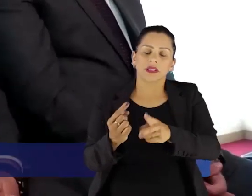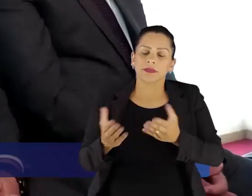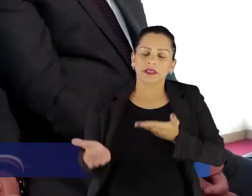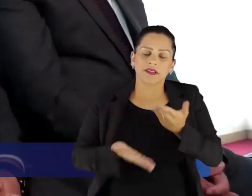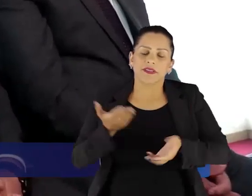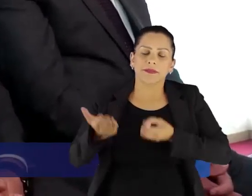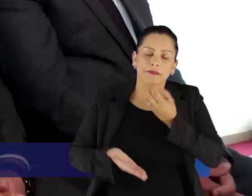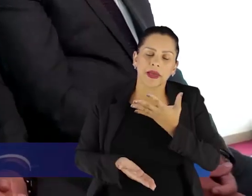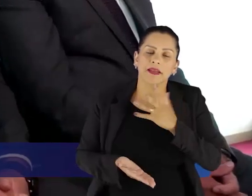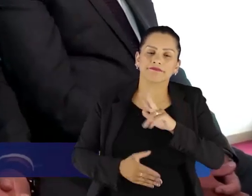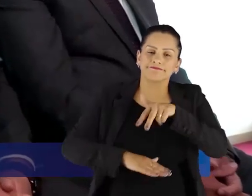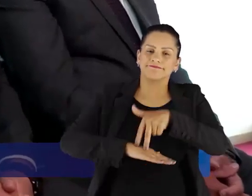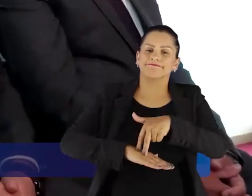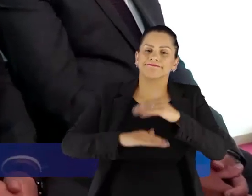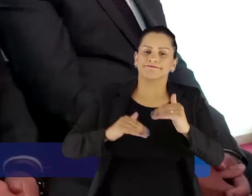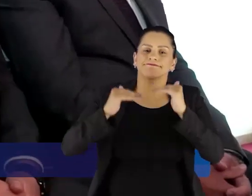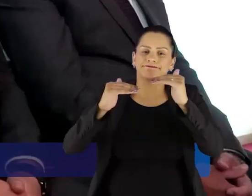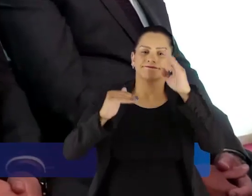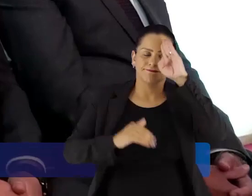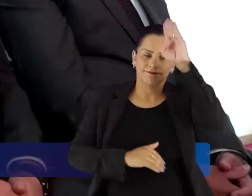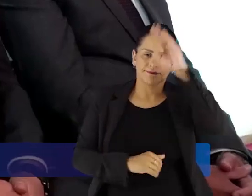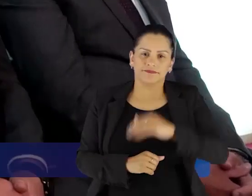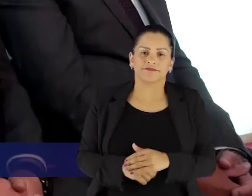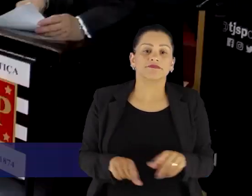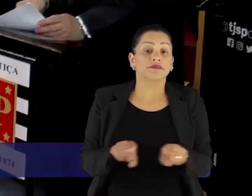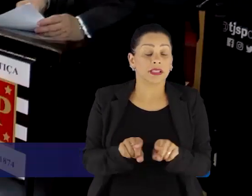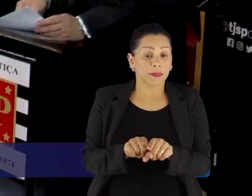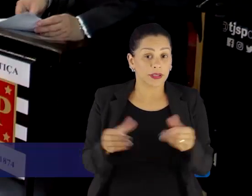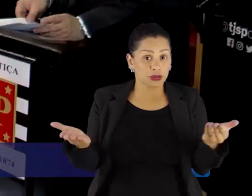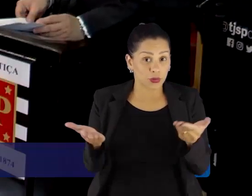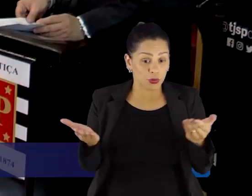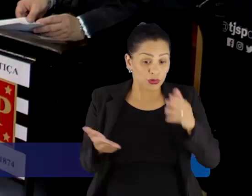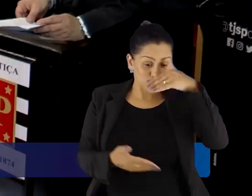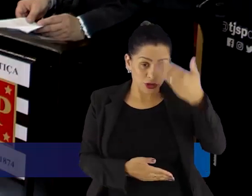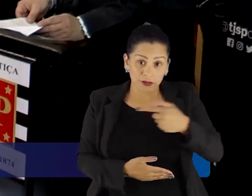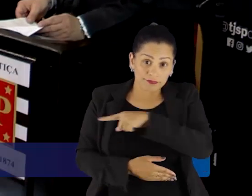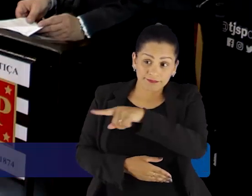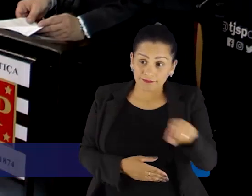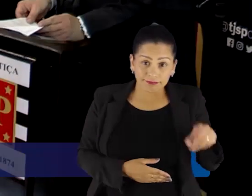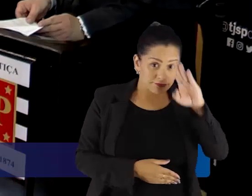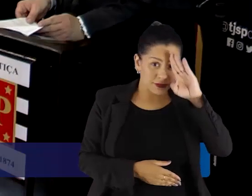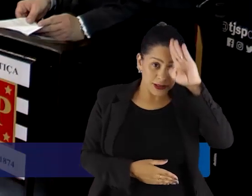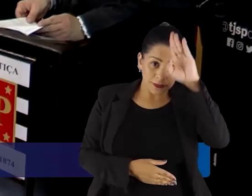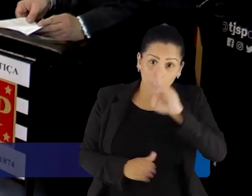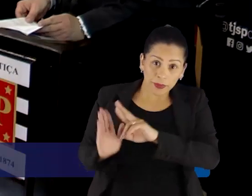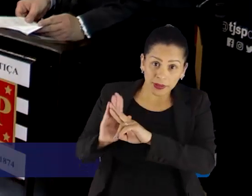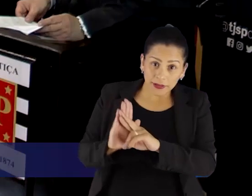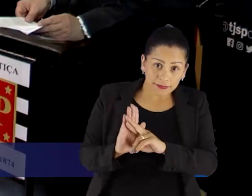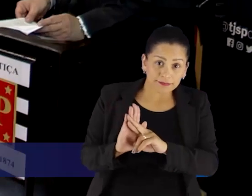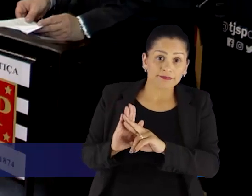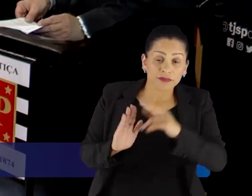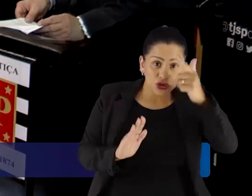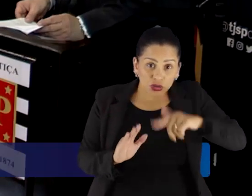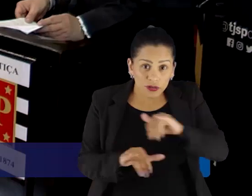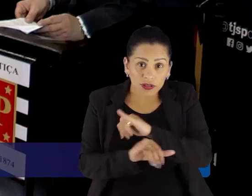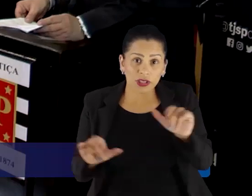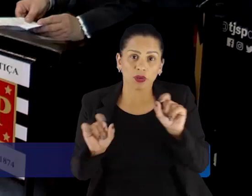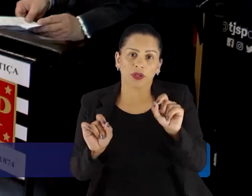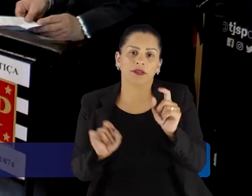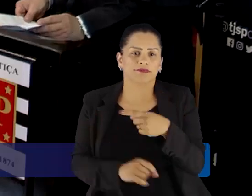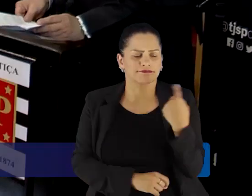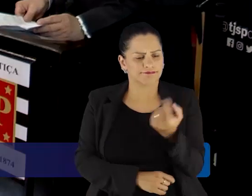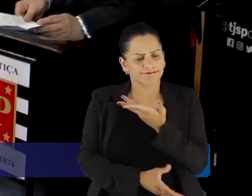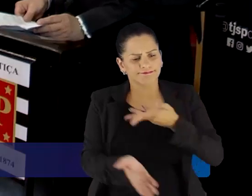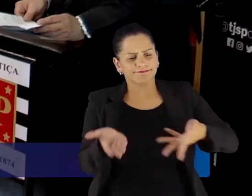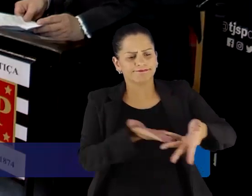daí na presença daqui dos principais dignatários reforços o nosso recíproco apreço